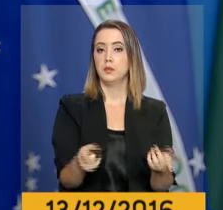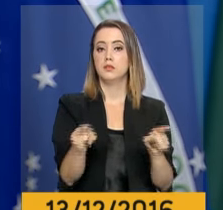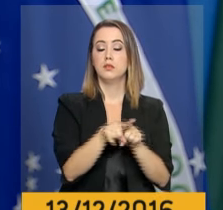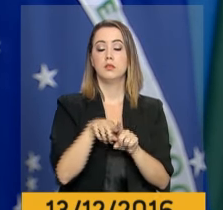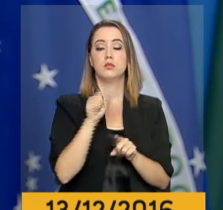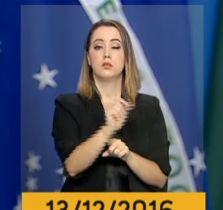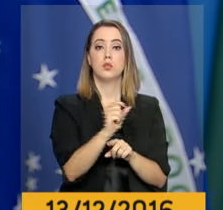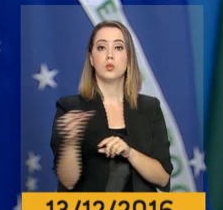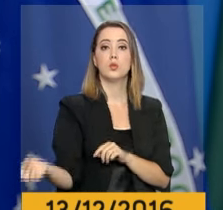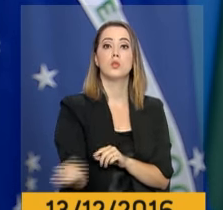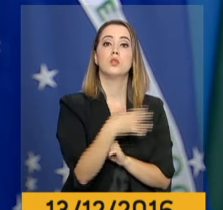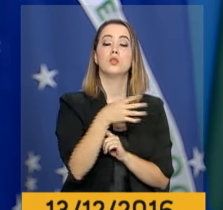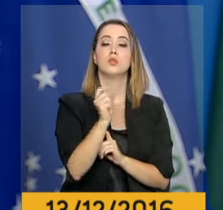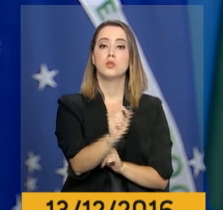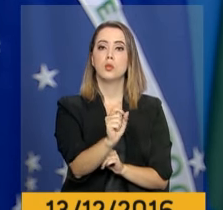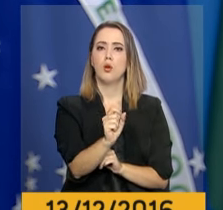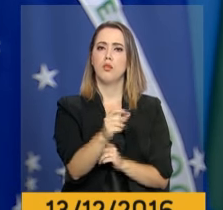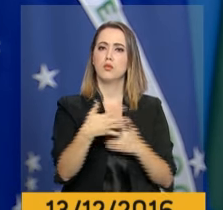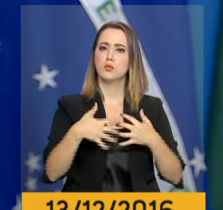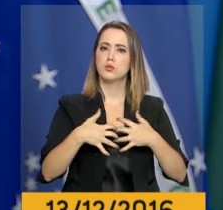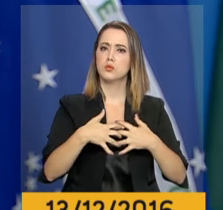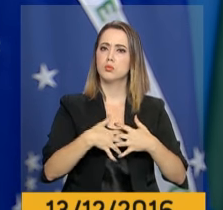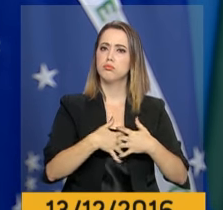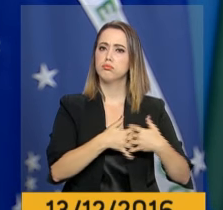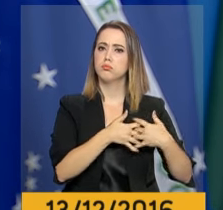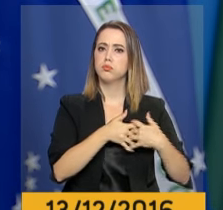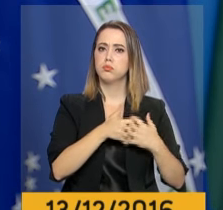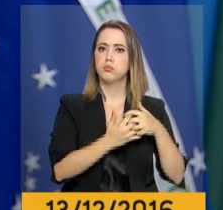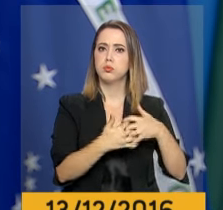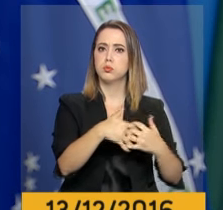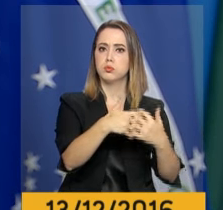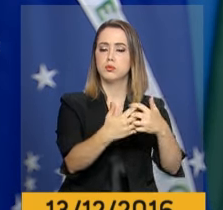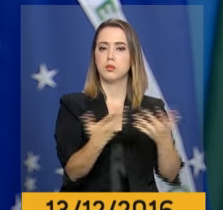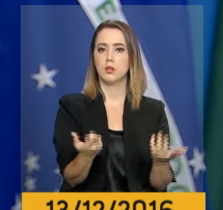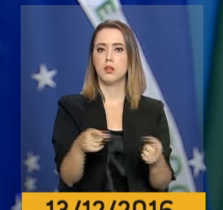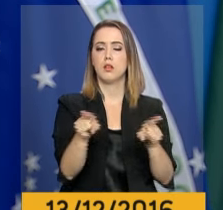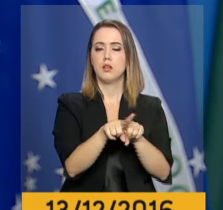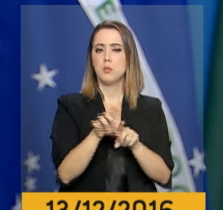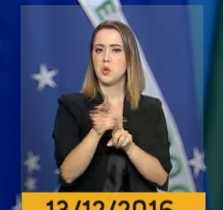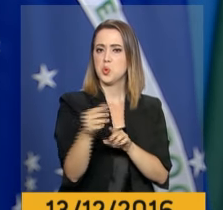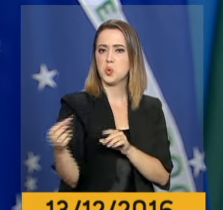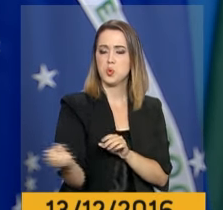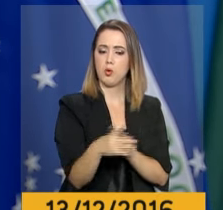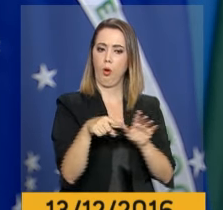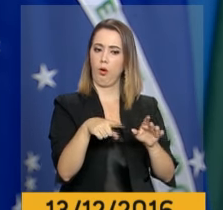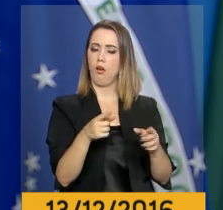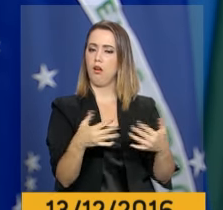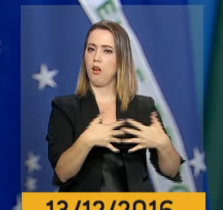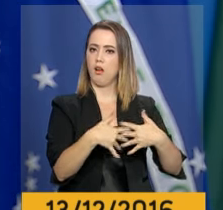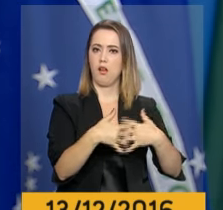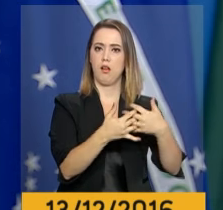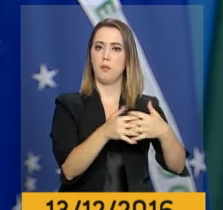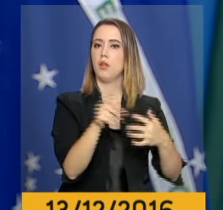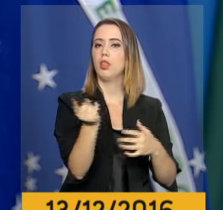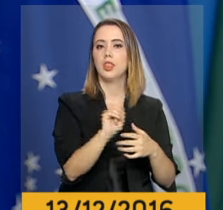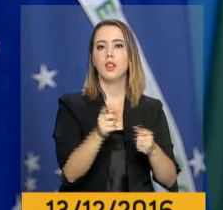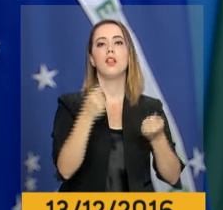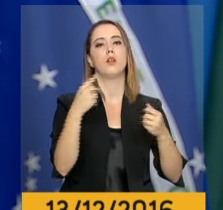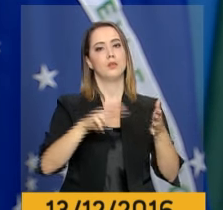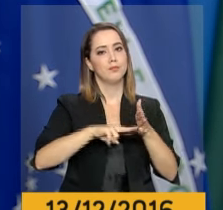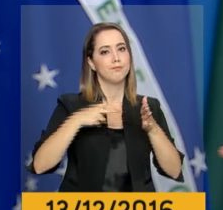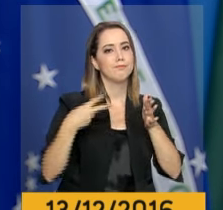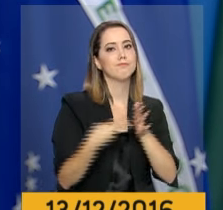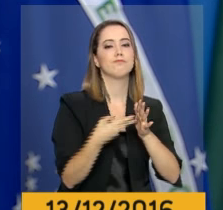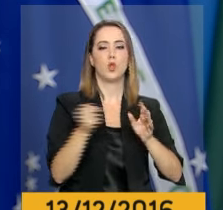Ora, modernizar a frota não significa apenas modernizá-la, significa abrir empregos. significa a possibilidade da